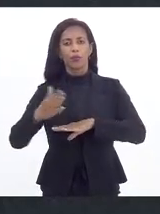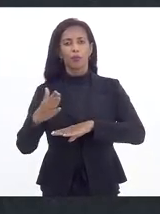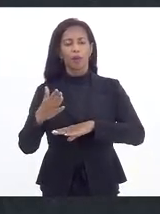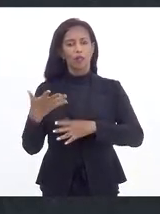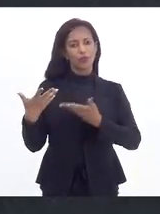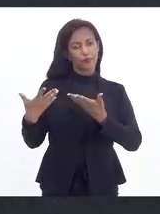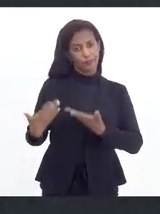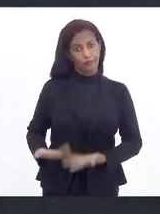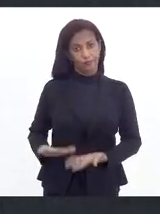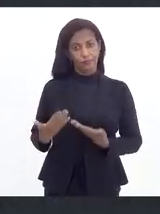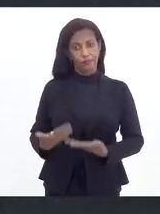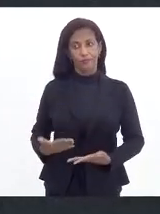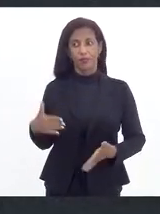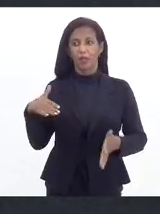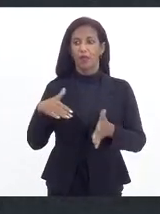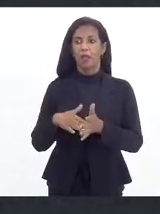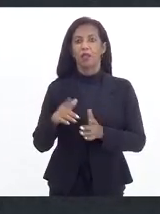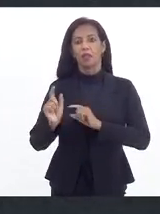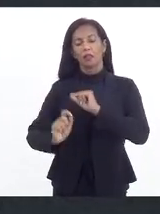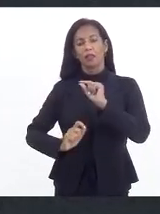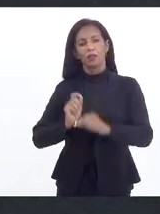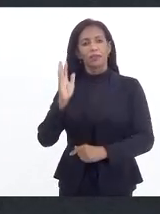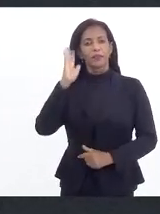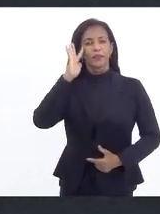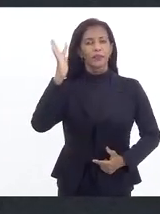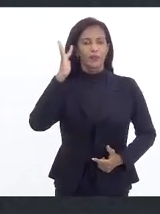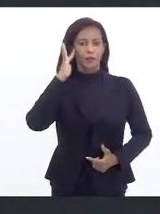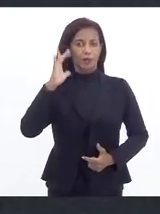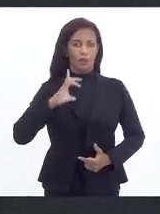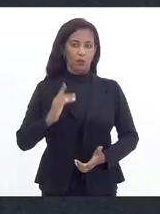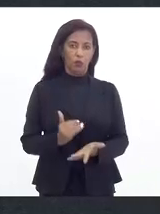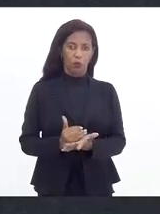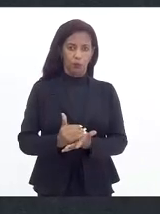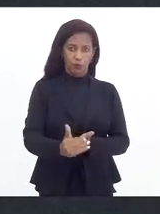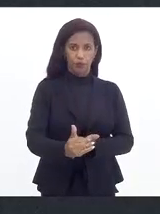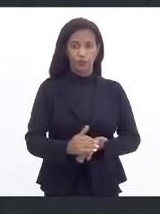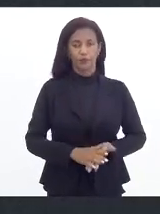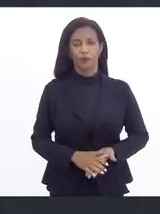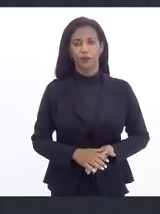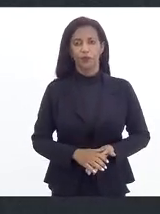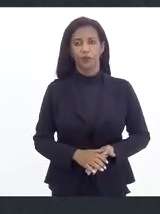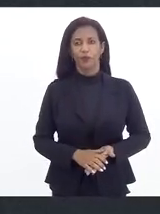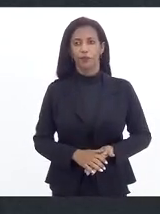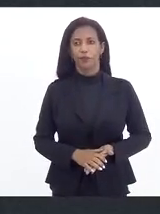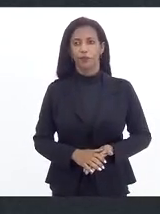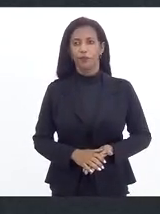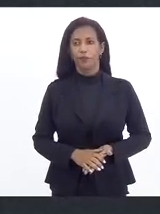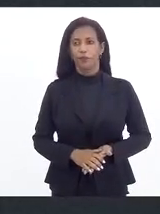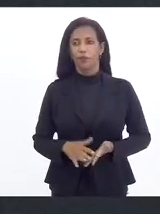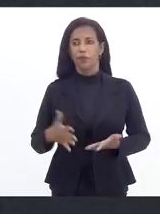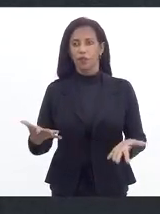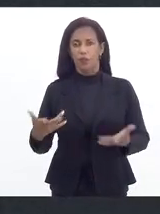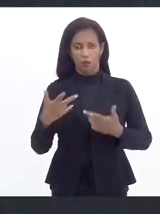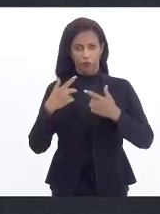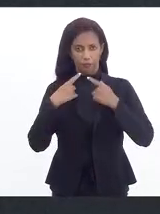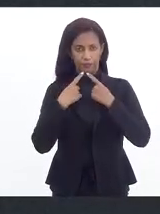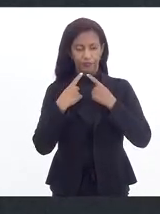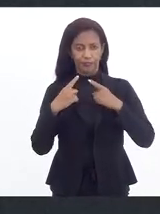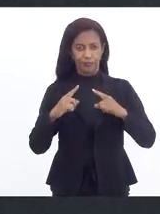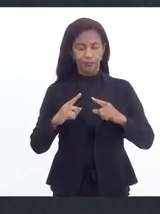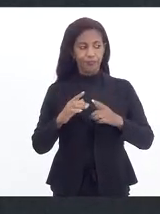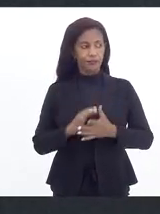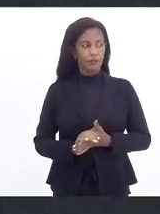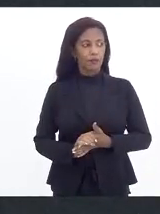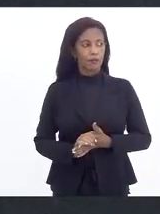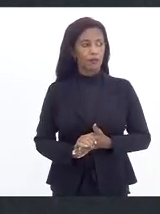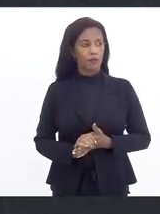suave até do que imaginava-se no início. Então, quis dar esse depoimento